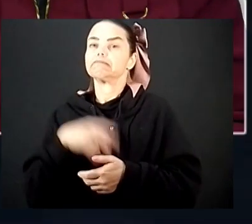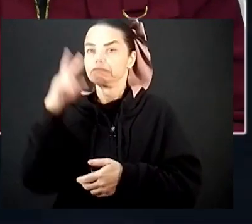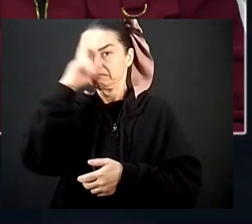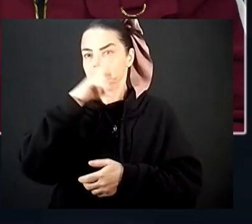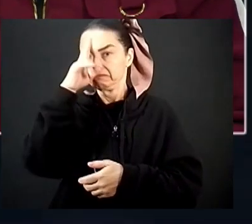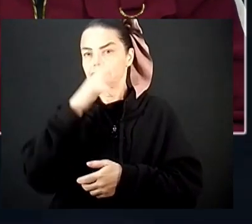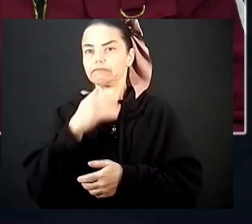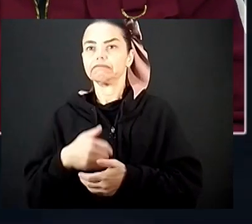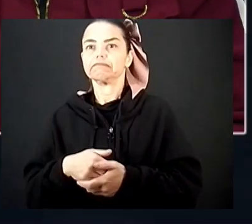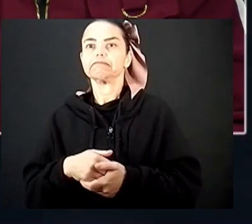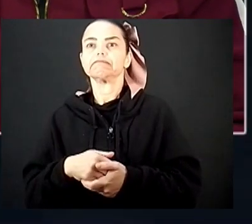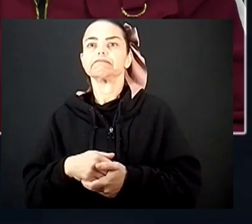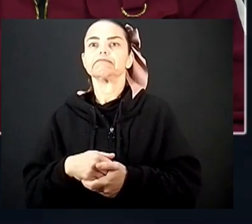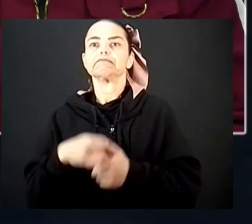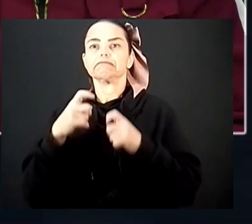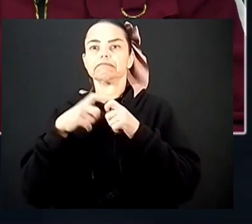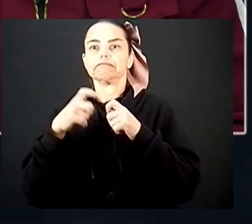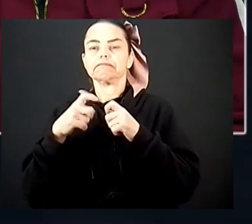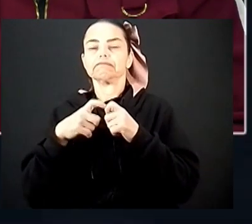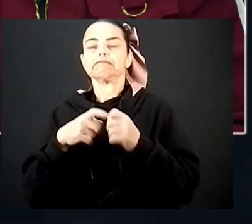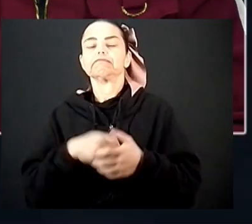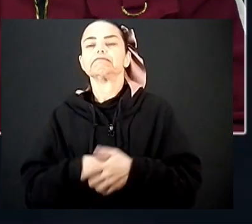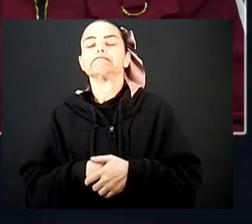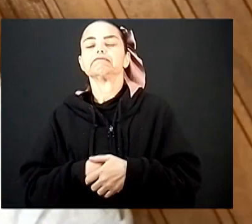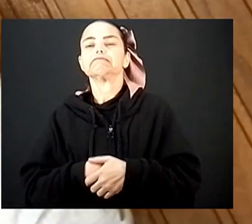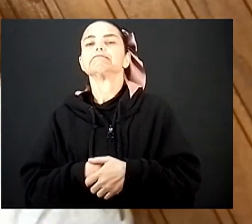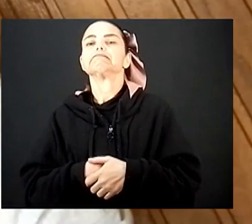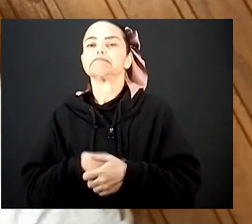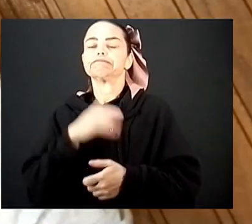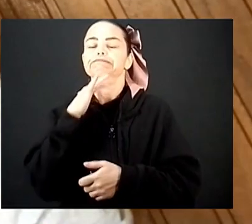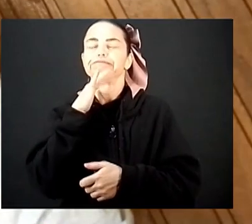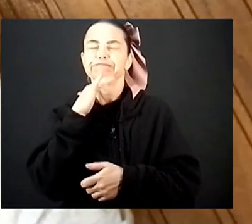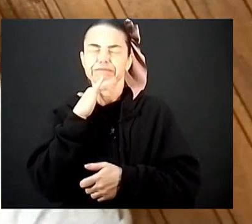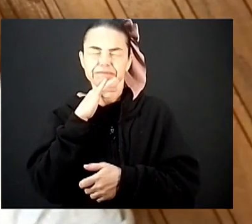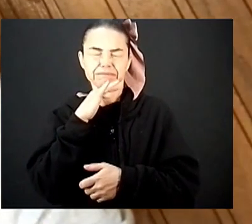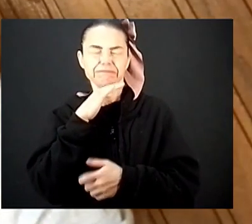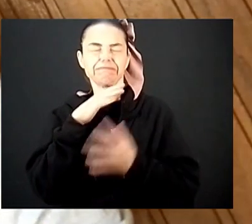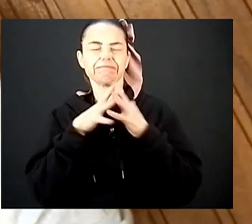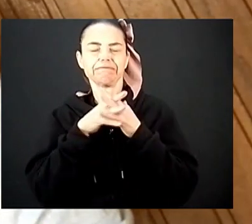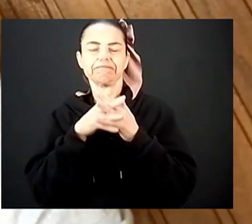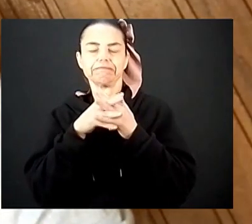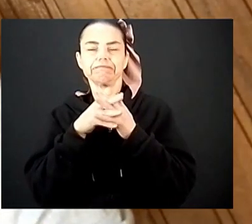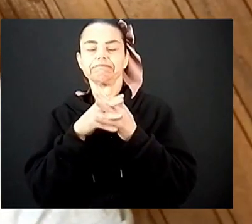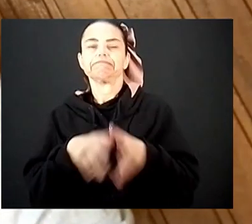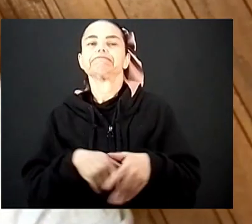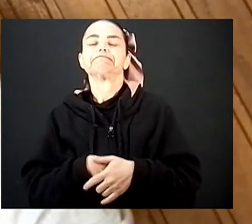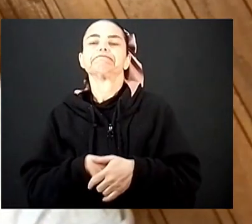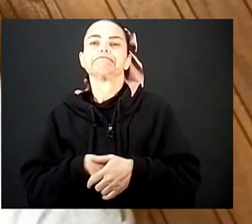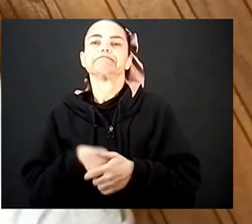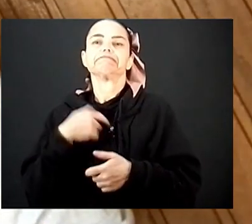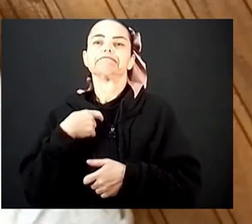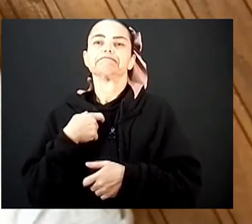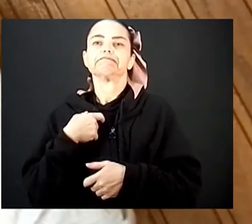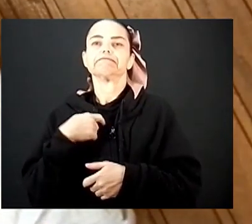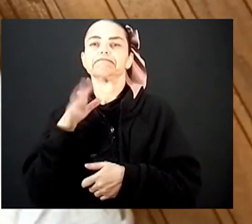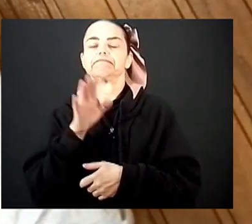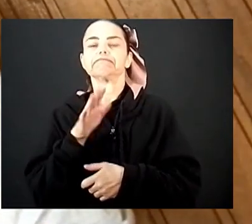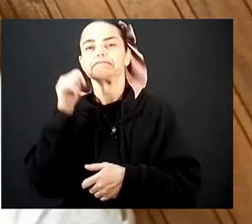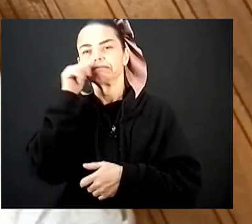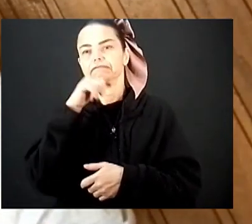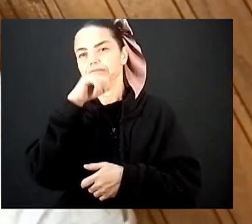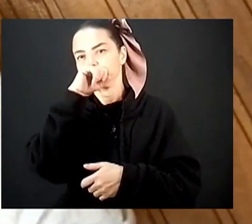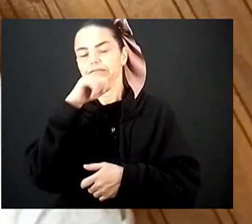pode falar. E isso acaba sendo muito, muito forte, principalmente para as meninas,